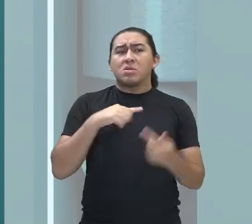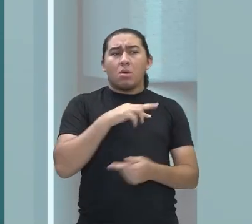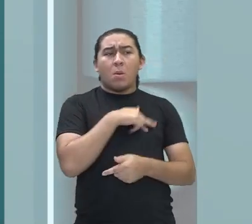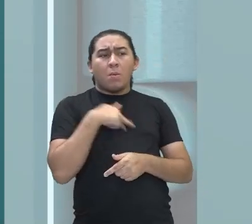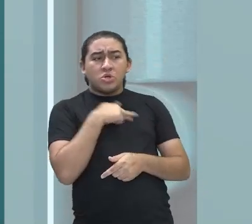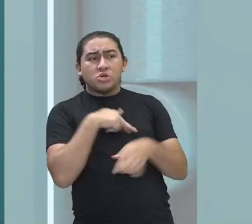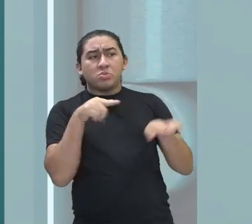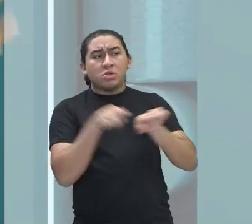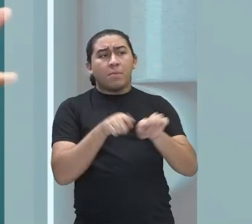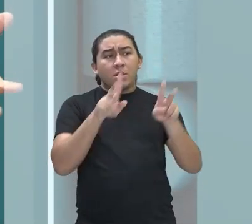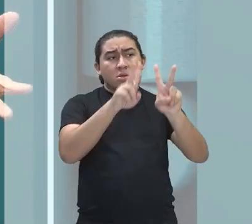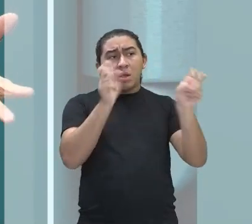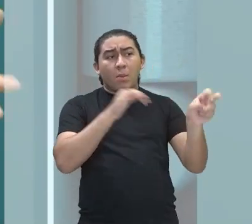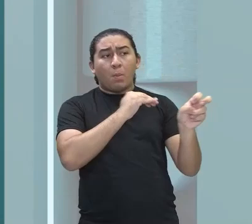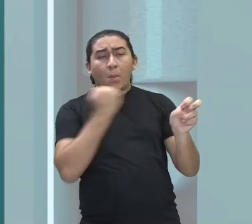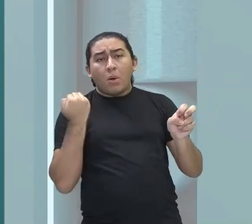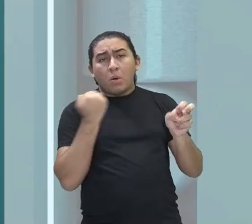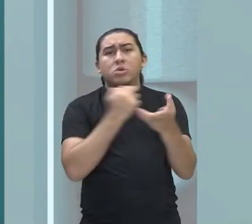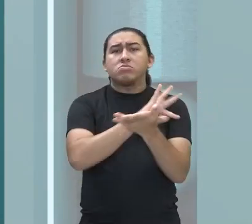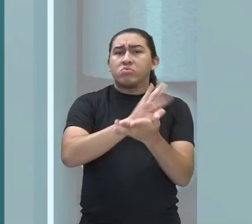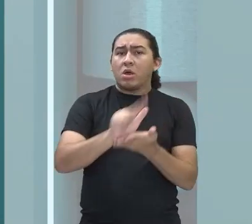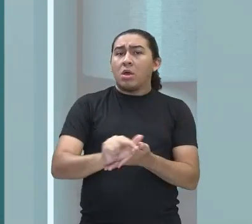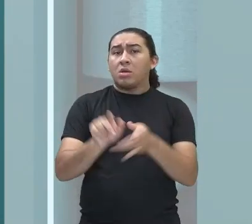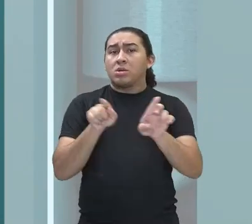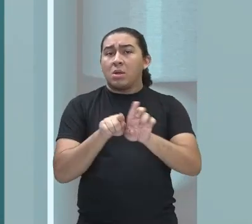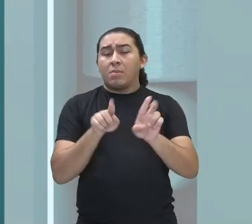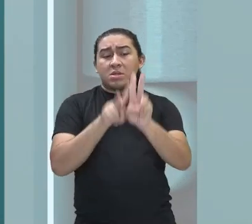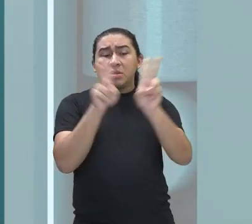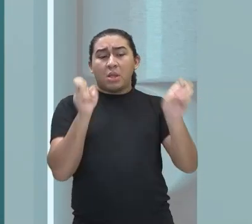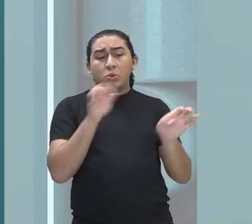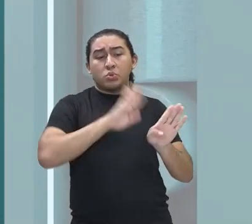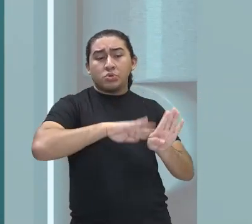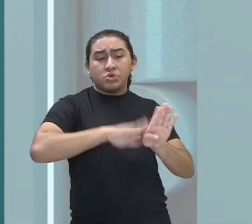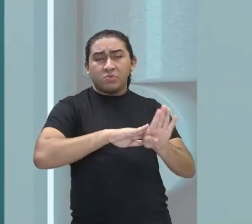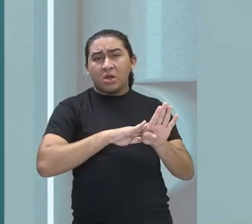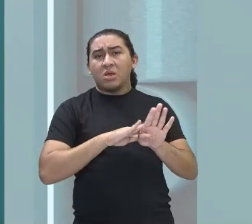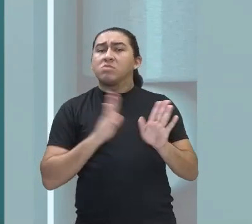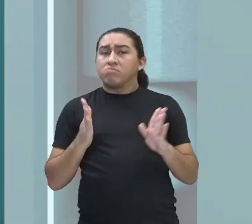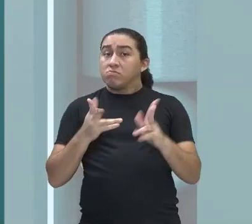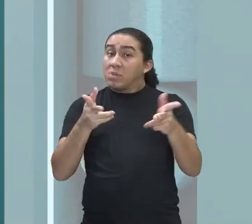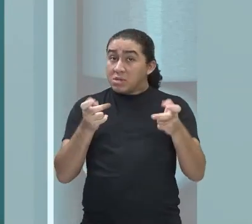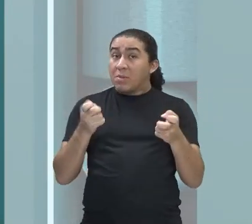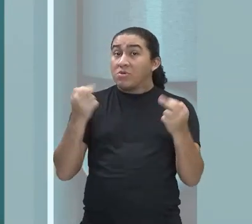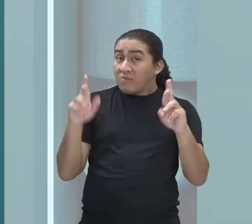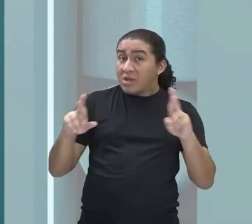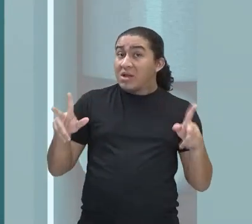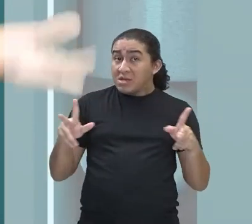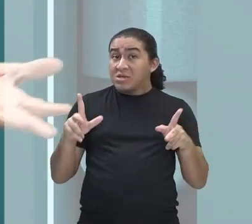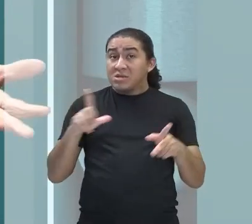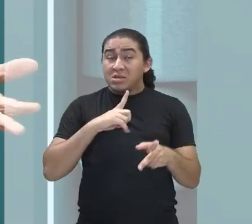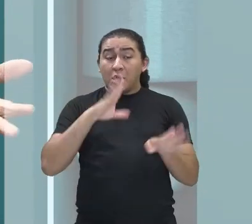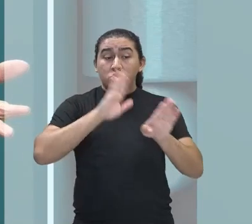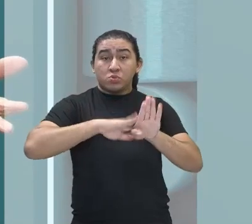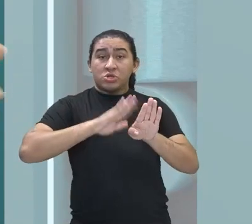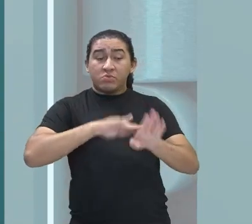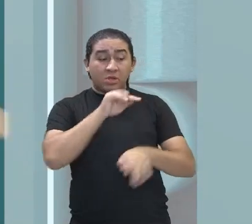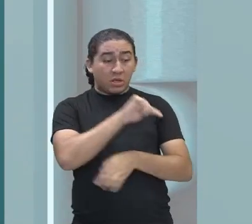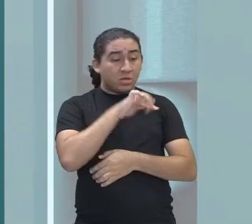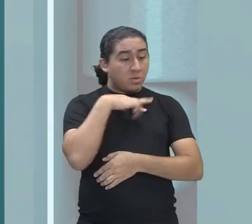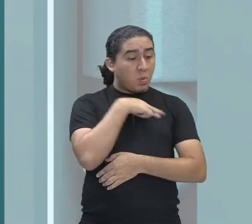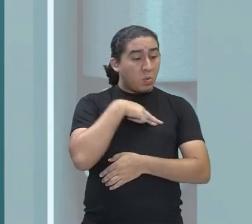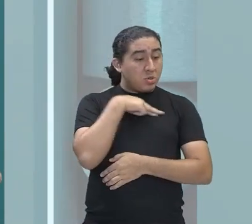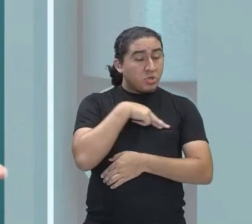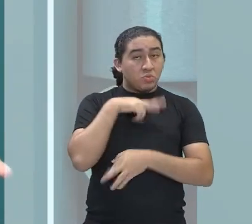Por falar em morte, morbidez, por falar em subjetividade. Vocês viram como é diferente a subjetividade